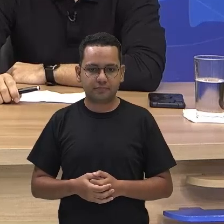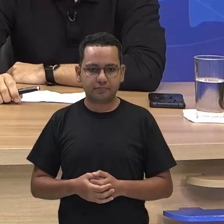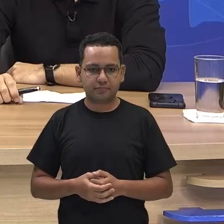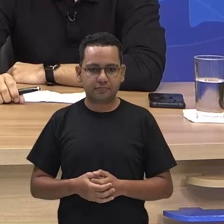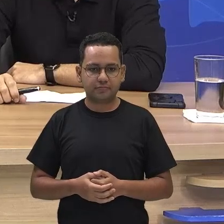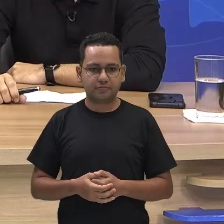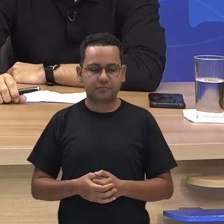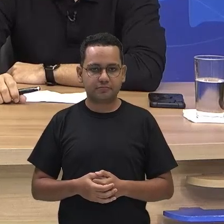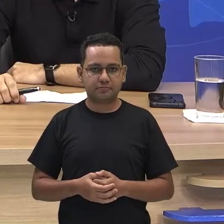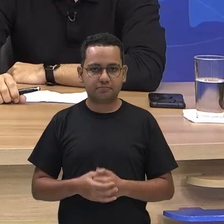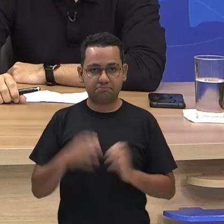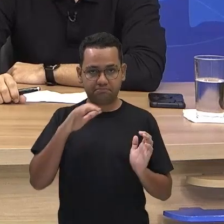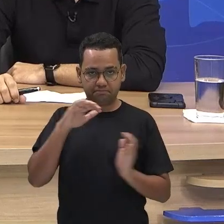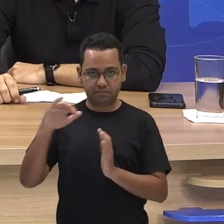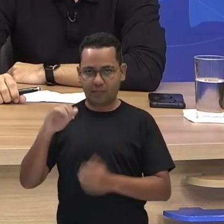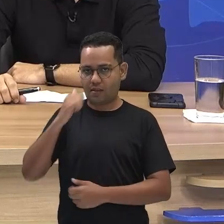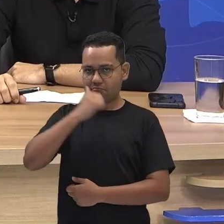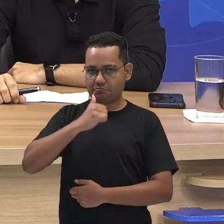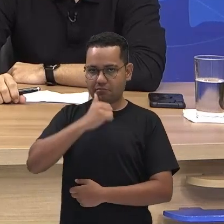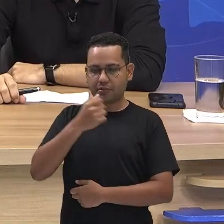à Dainara.